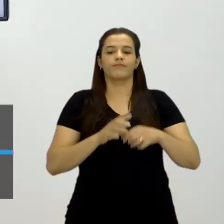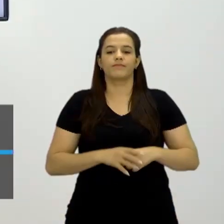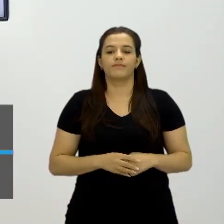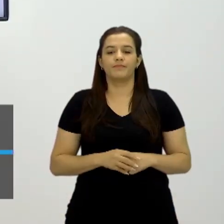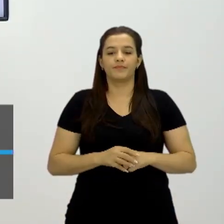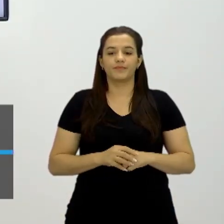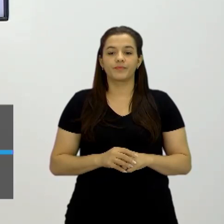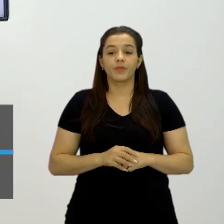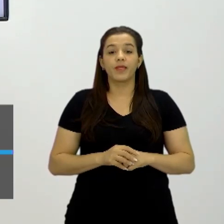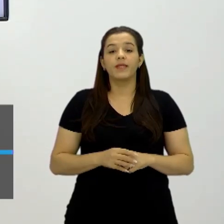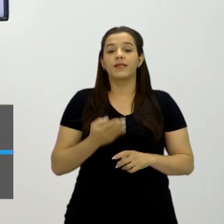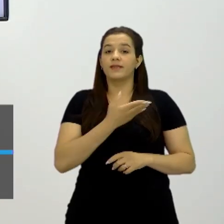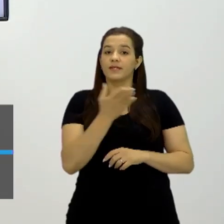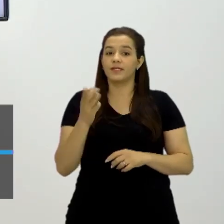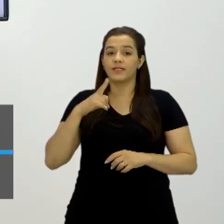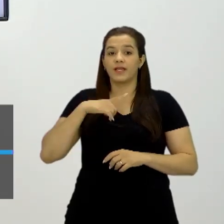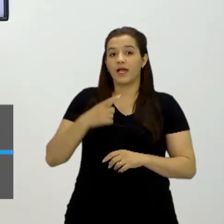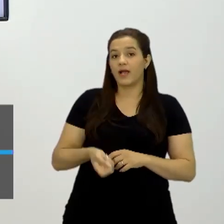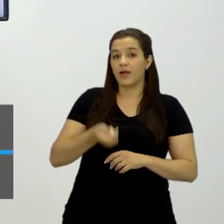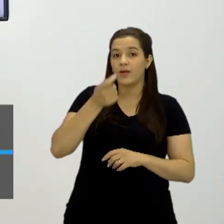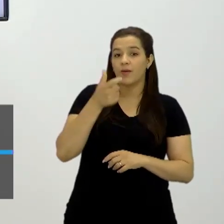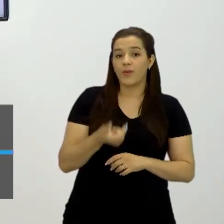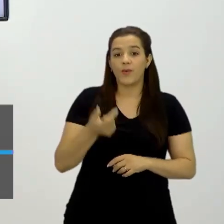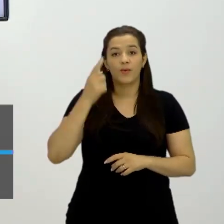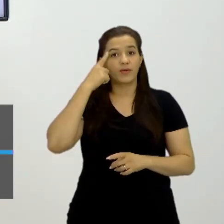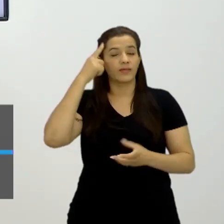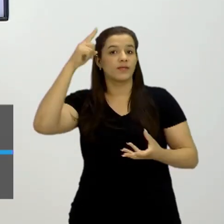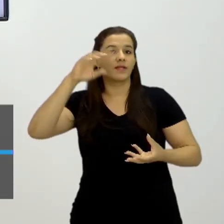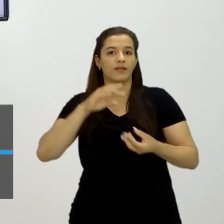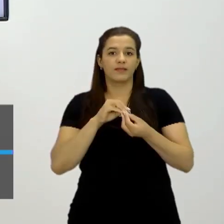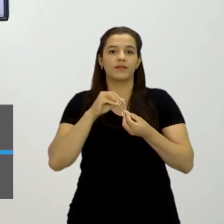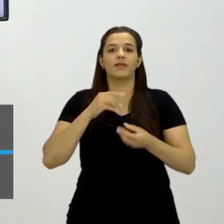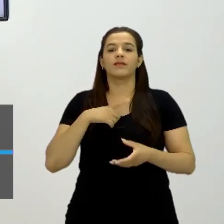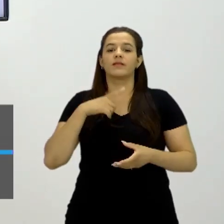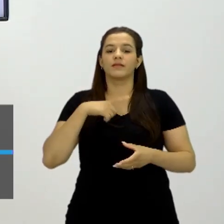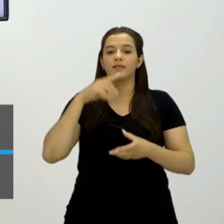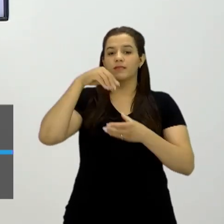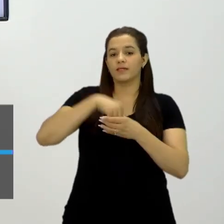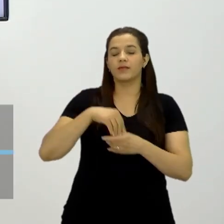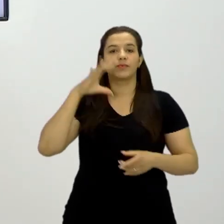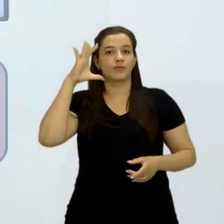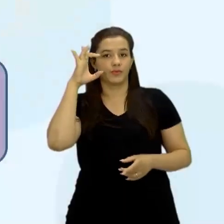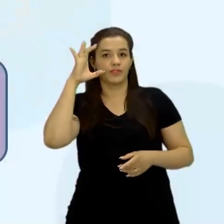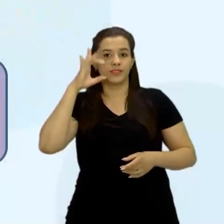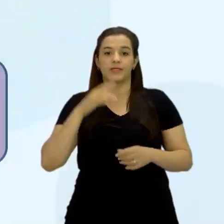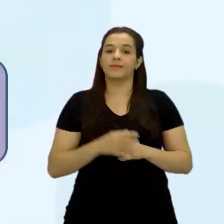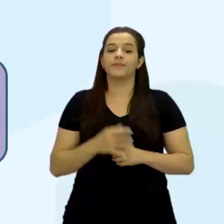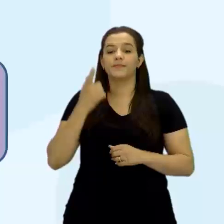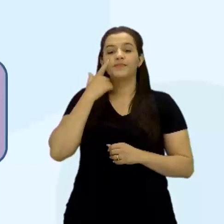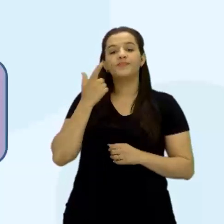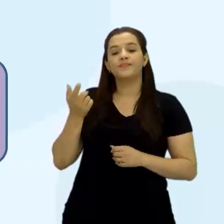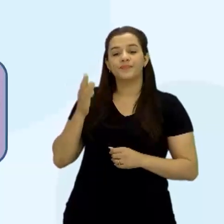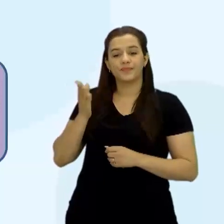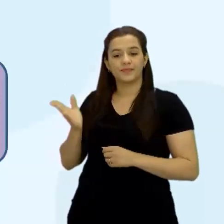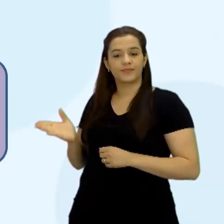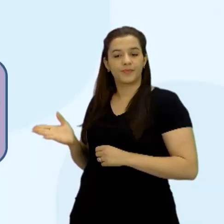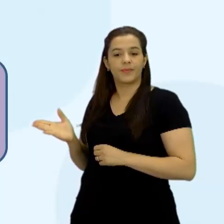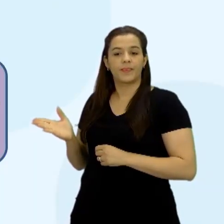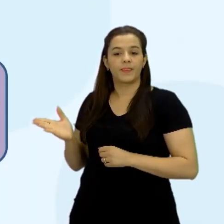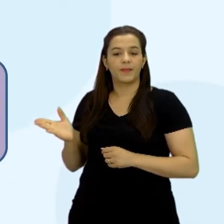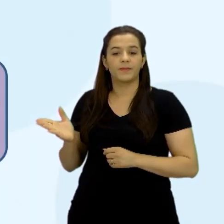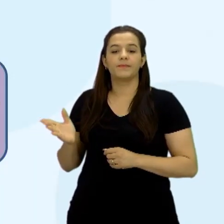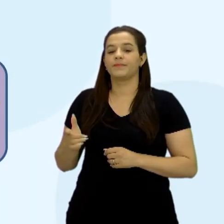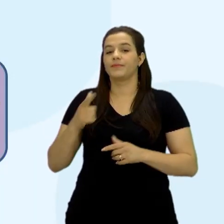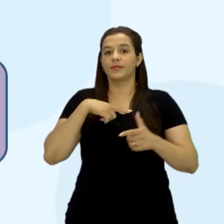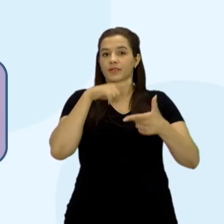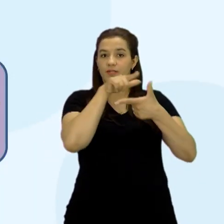né? Que já tá chegando bem da perto da ideia que o Phelps falou aí pra gente aí dentro do Instagram. Então, ó, de olho na resolução, ó, vou dividir